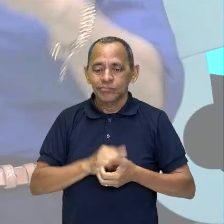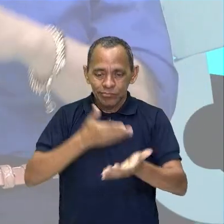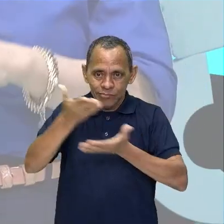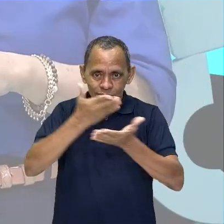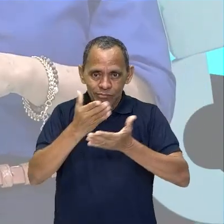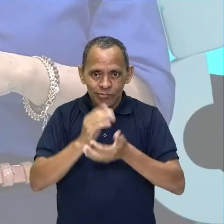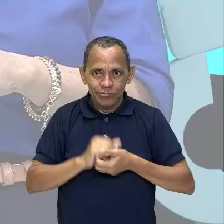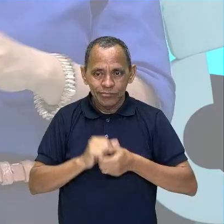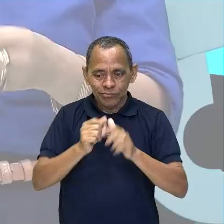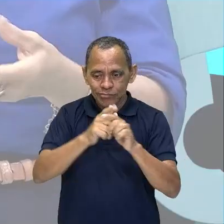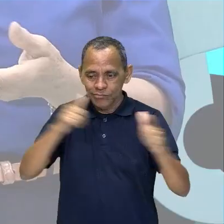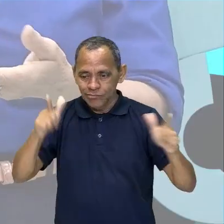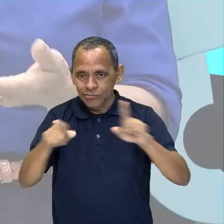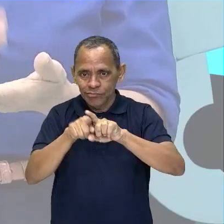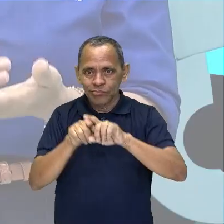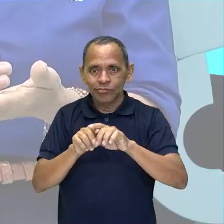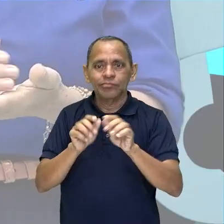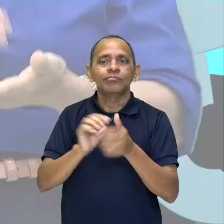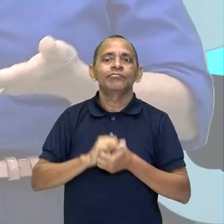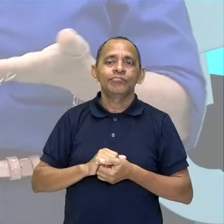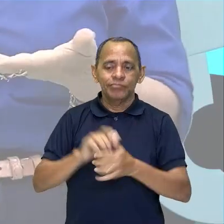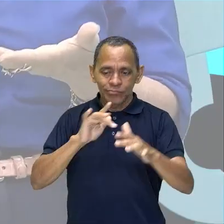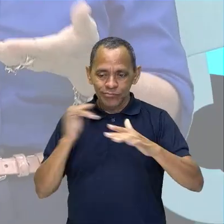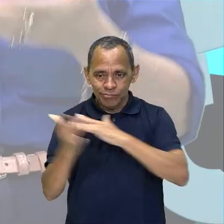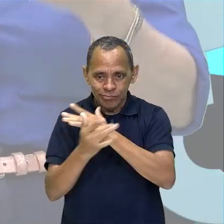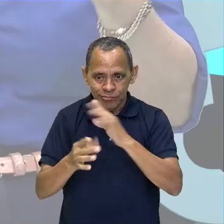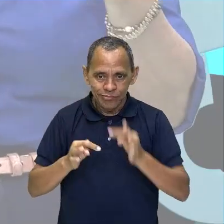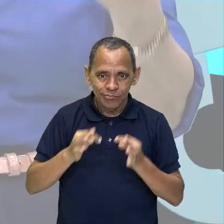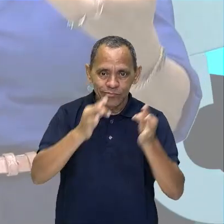mídias e tecnologias permitiu a